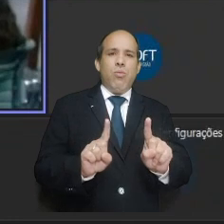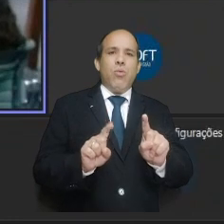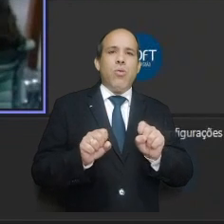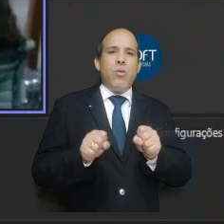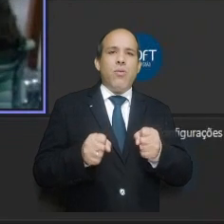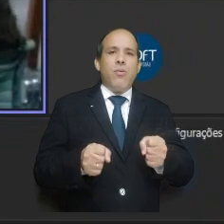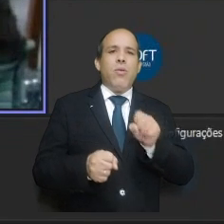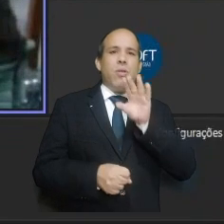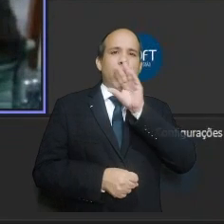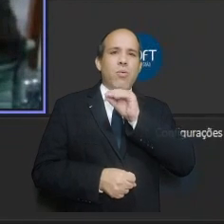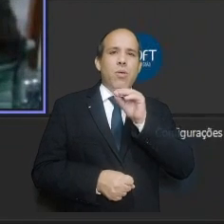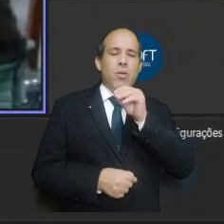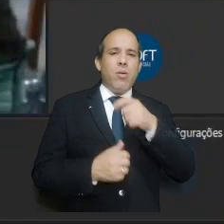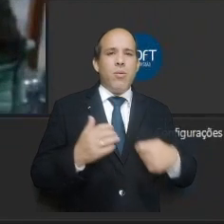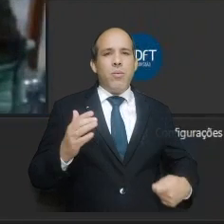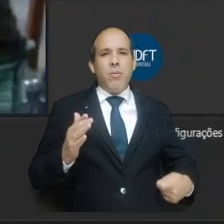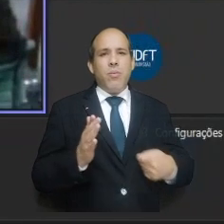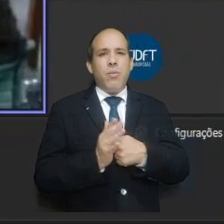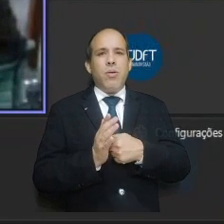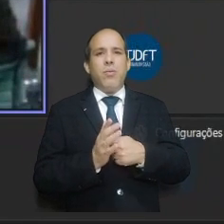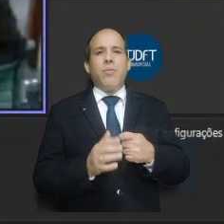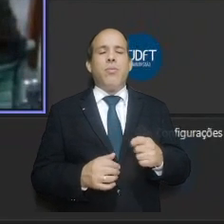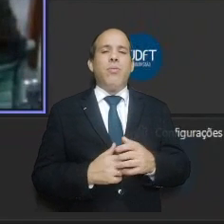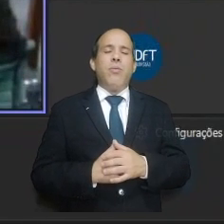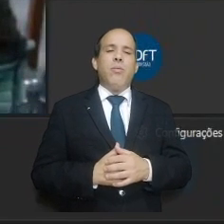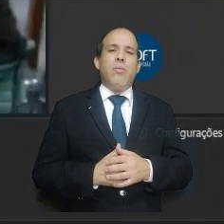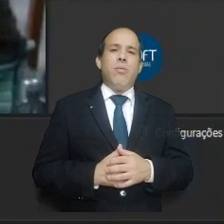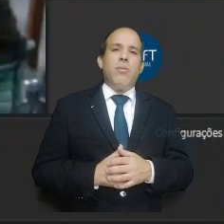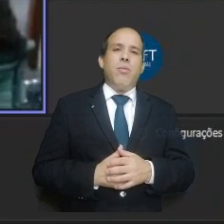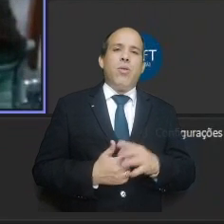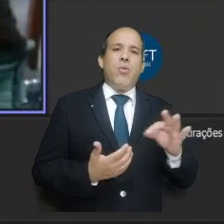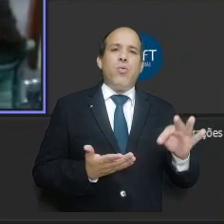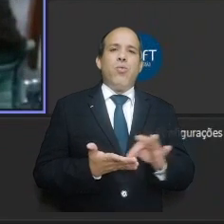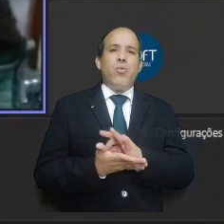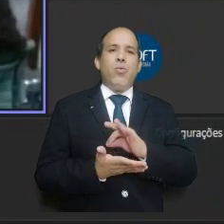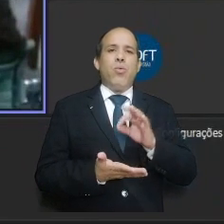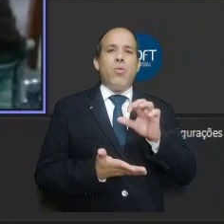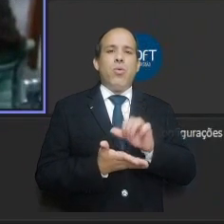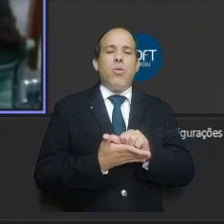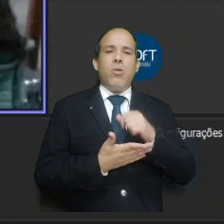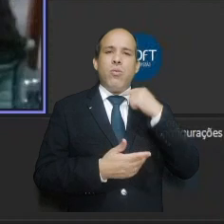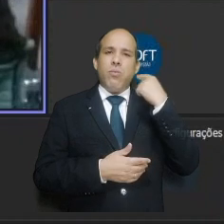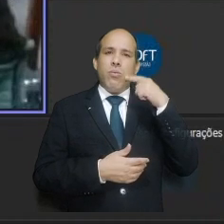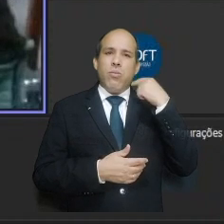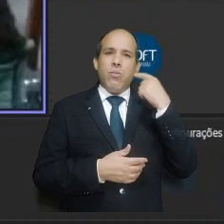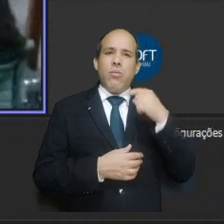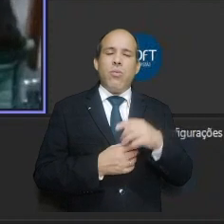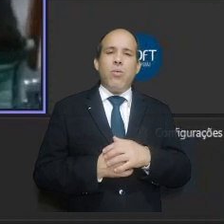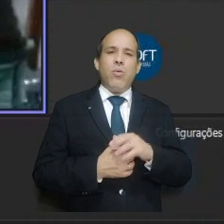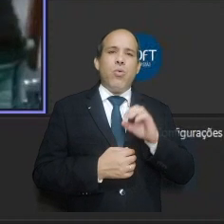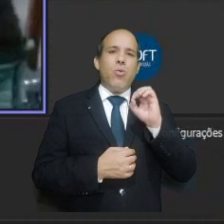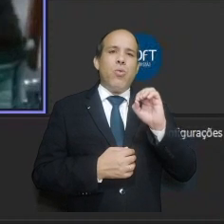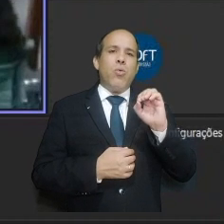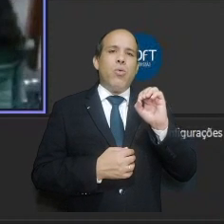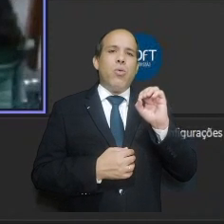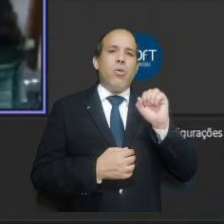pedidos de sustentação oral. Pelo apelante, solicitou a inscrição oral o